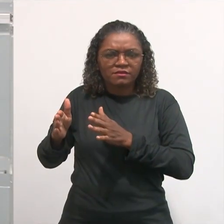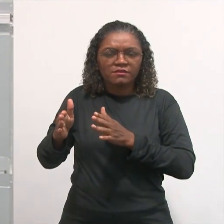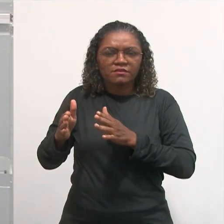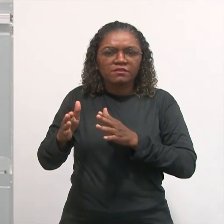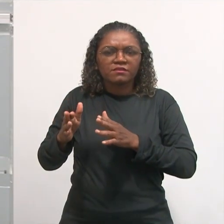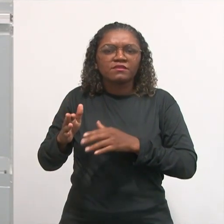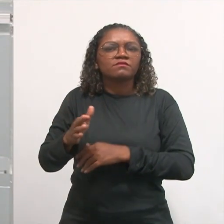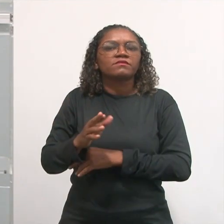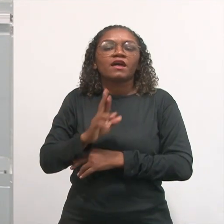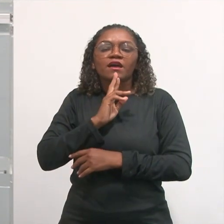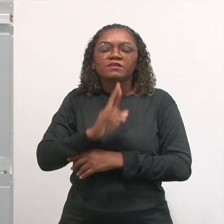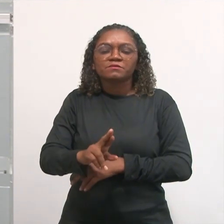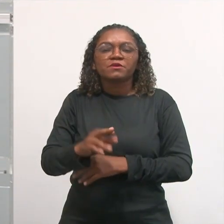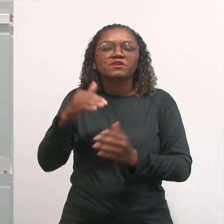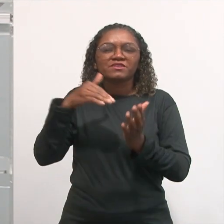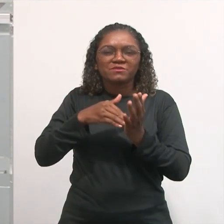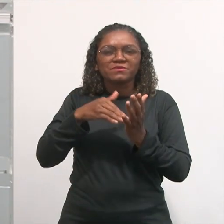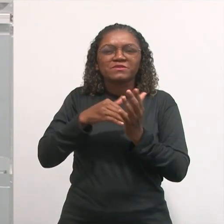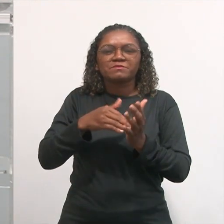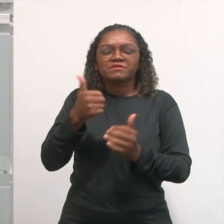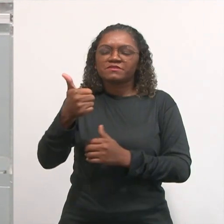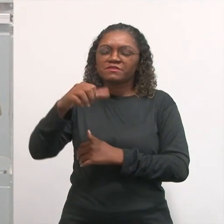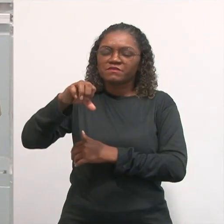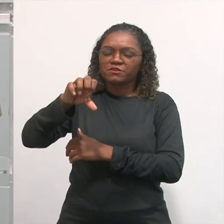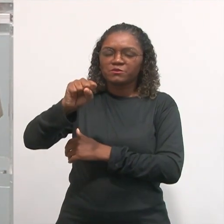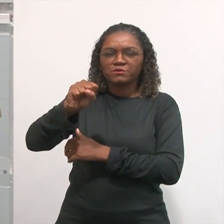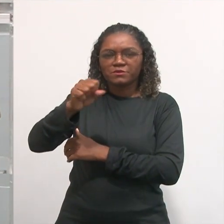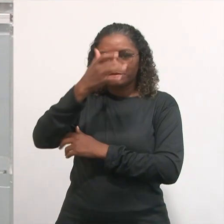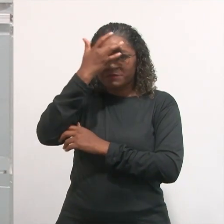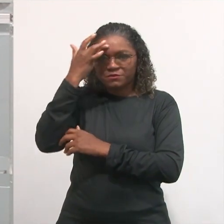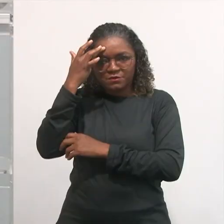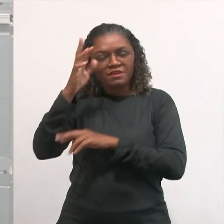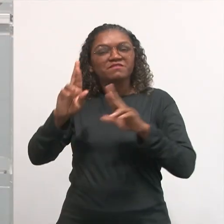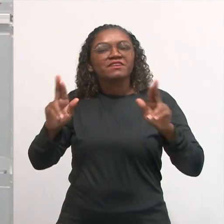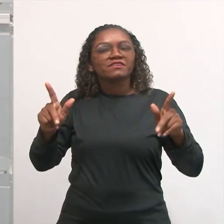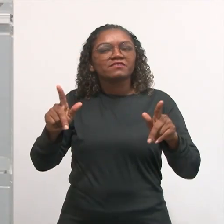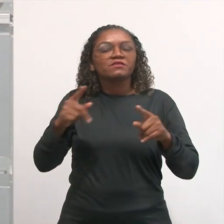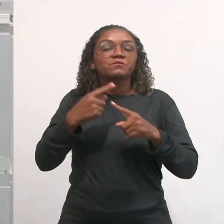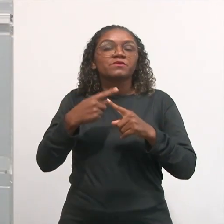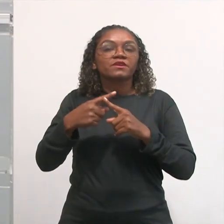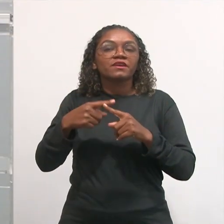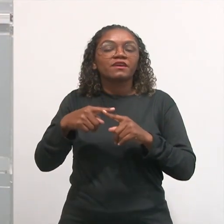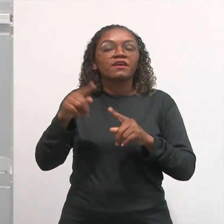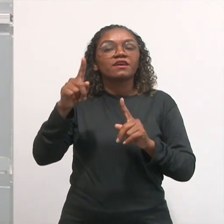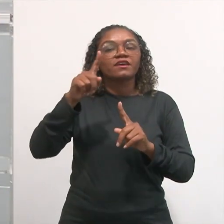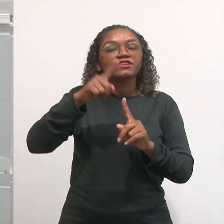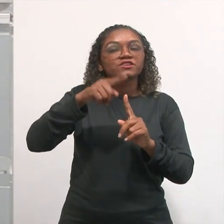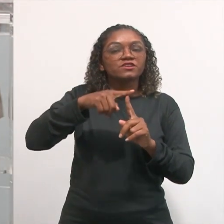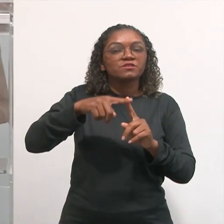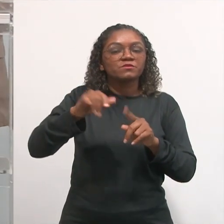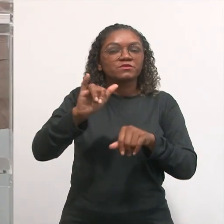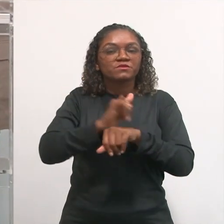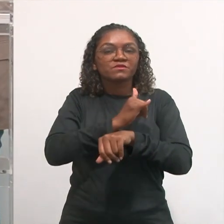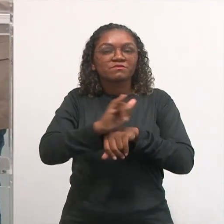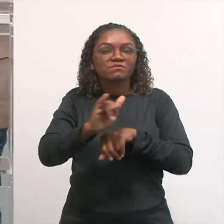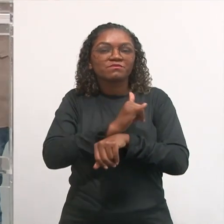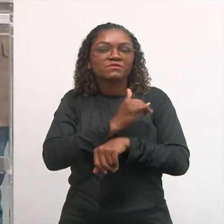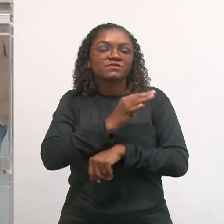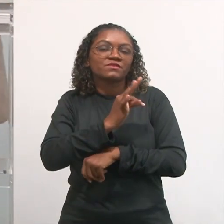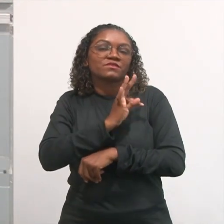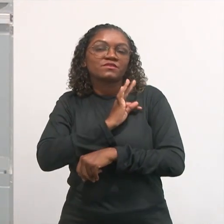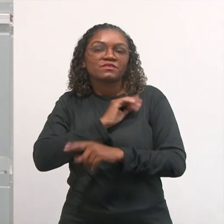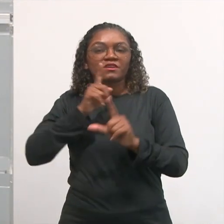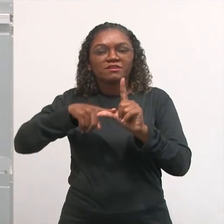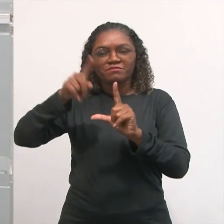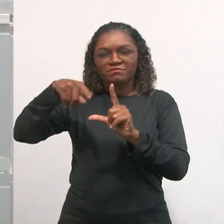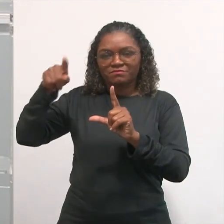mesmas 198 pessoas, entendeu? Então eu estou aplicando alguma técnica estatística, tá bom? Aleatorizar. Não aleatorizar, eu não